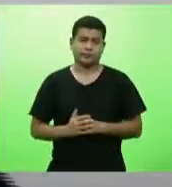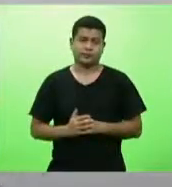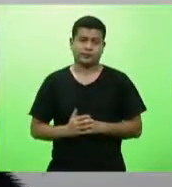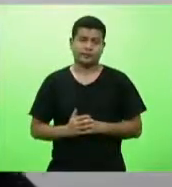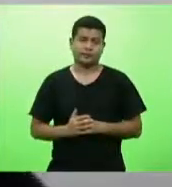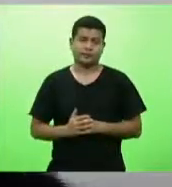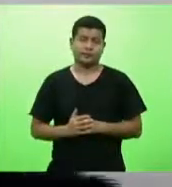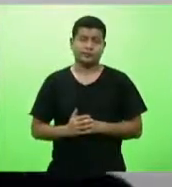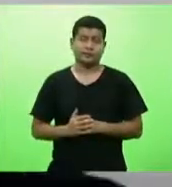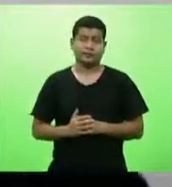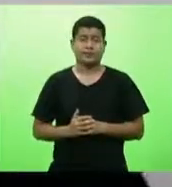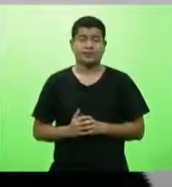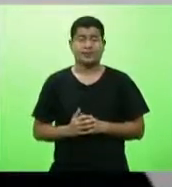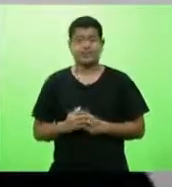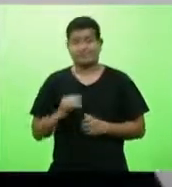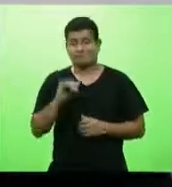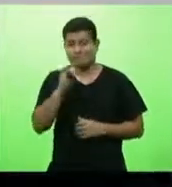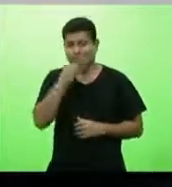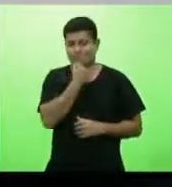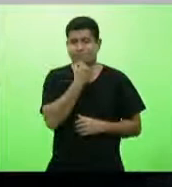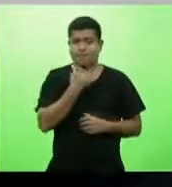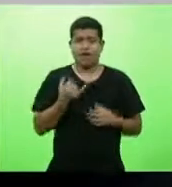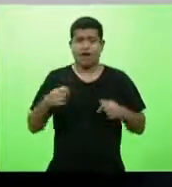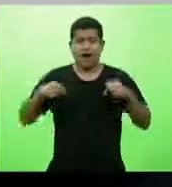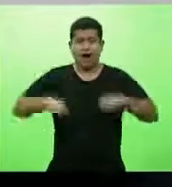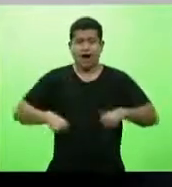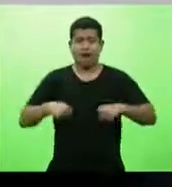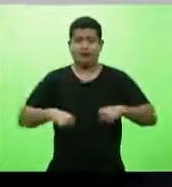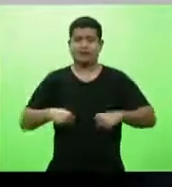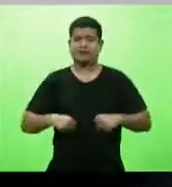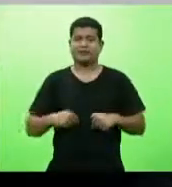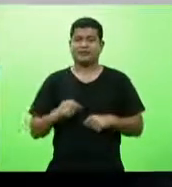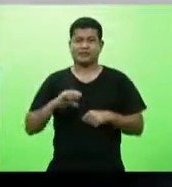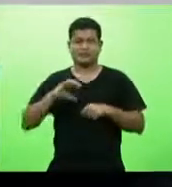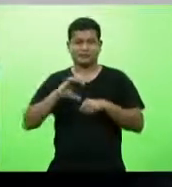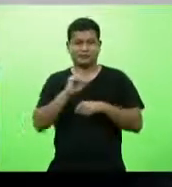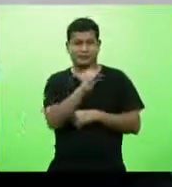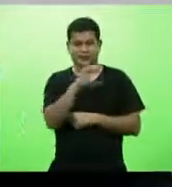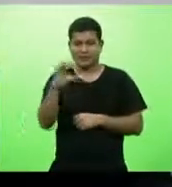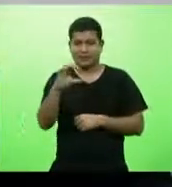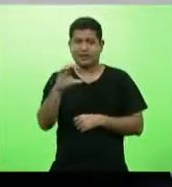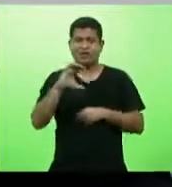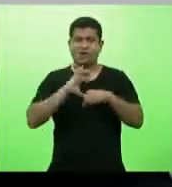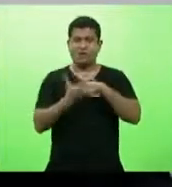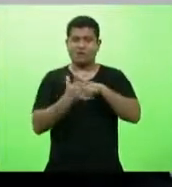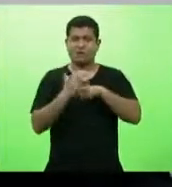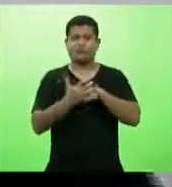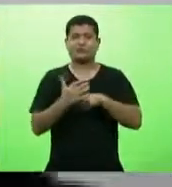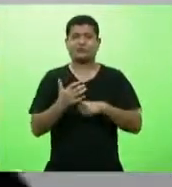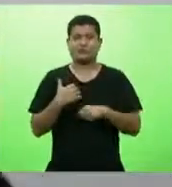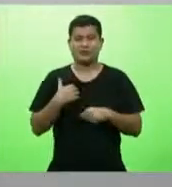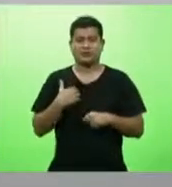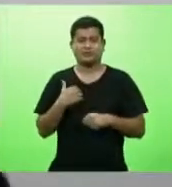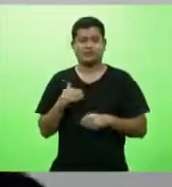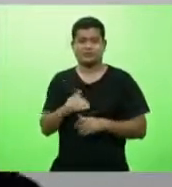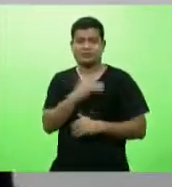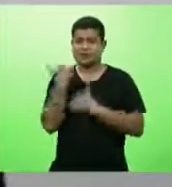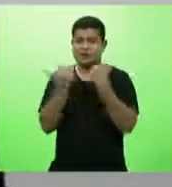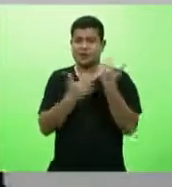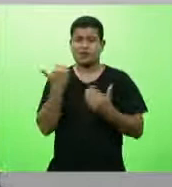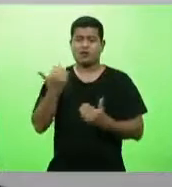Infelizmente, a Covid aqui em Santa Catarina mata, em média, uma pessoa a cada 18